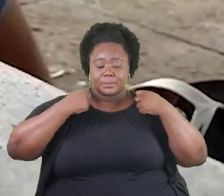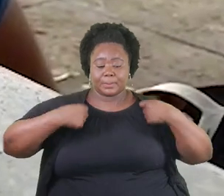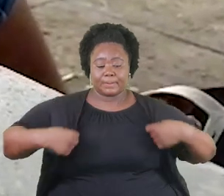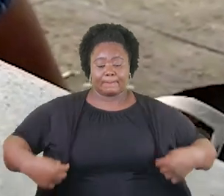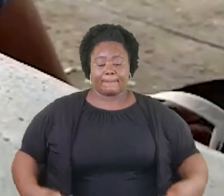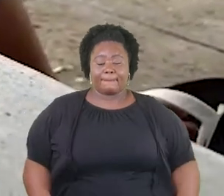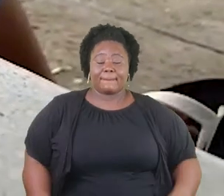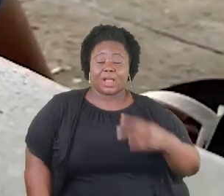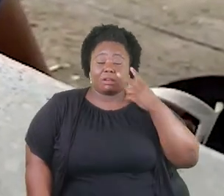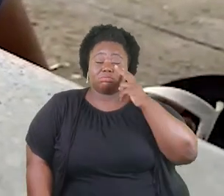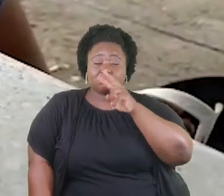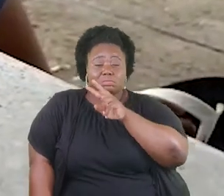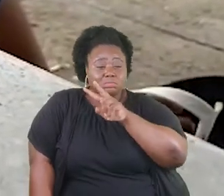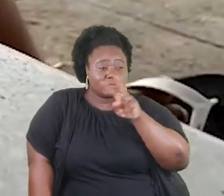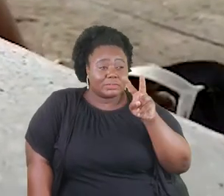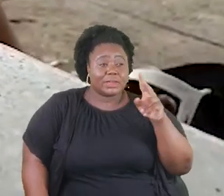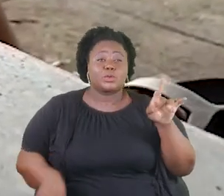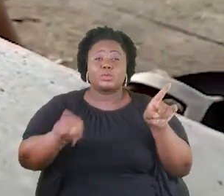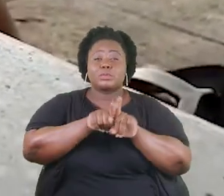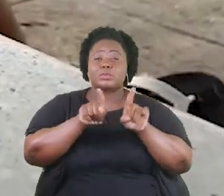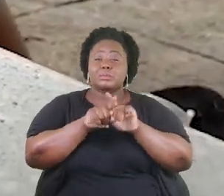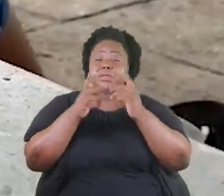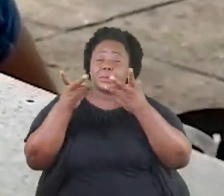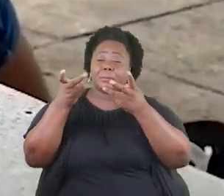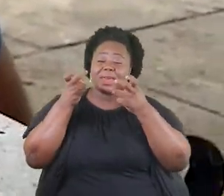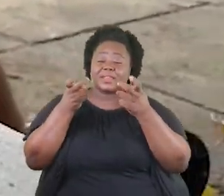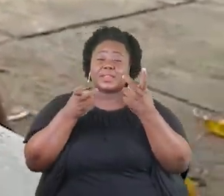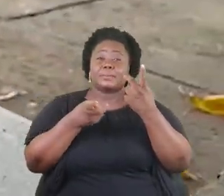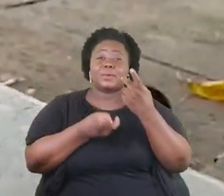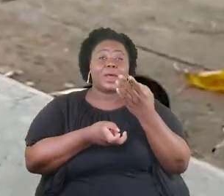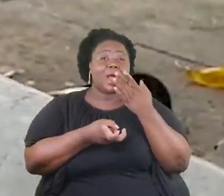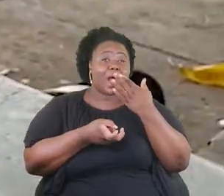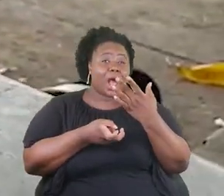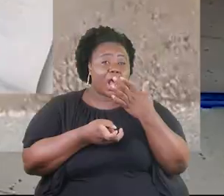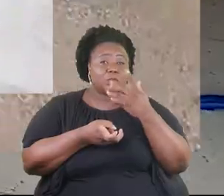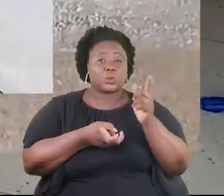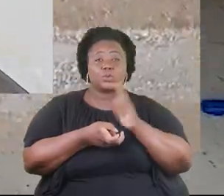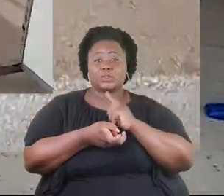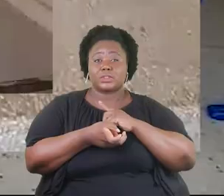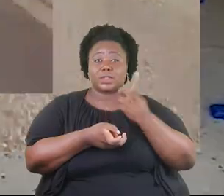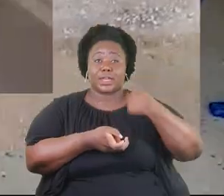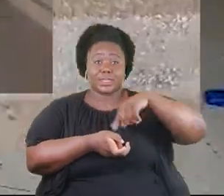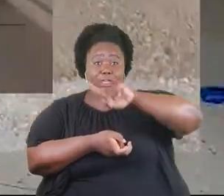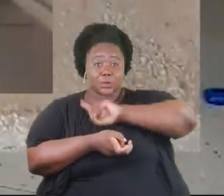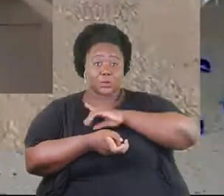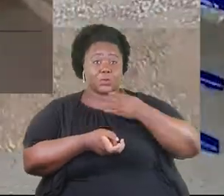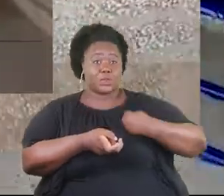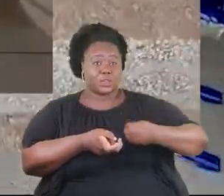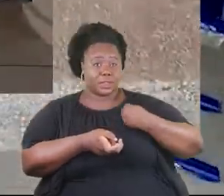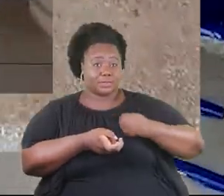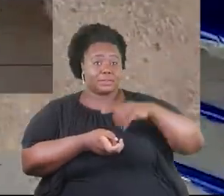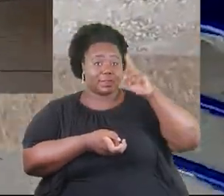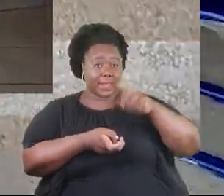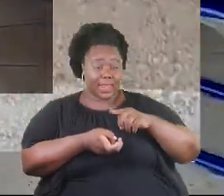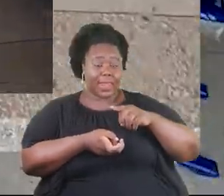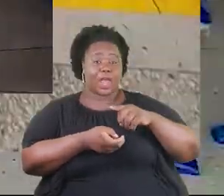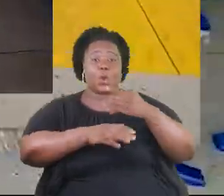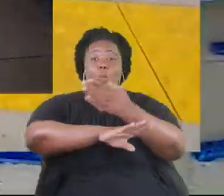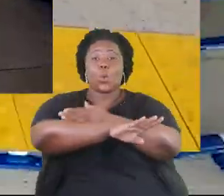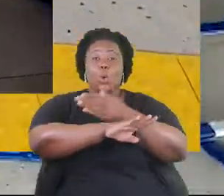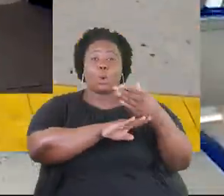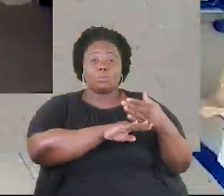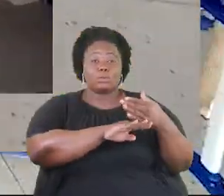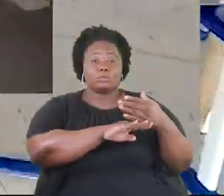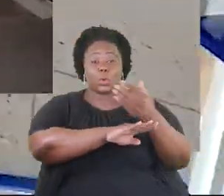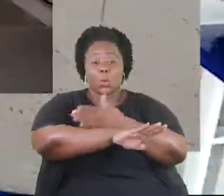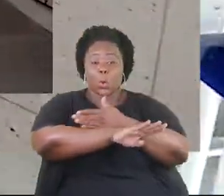Olhando ao redor, também observamos que as cores que predominam em nosso ambiente escolar é o branco